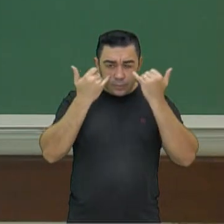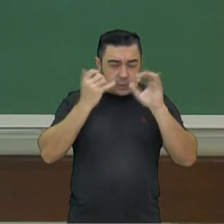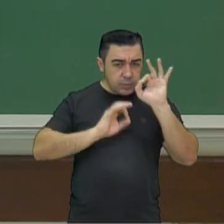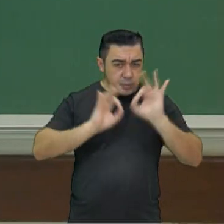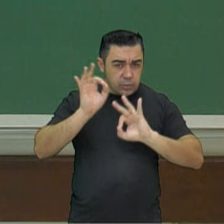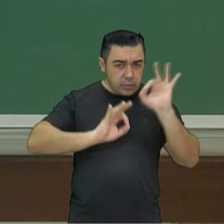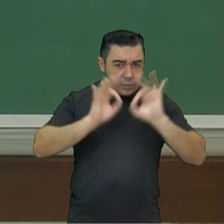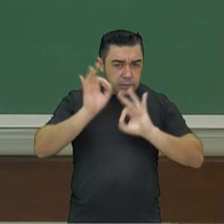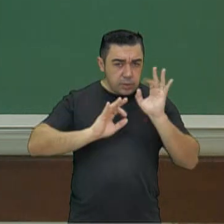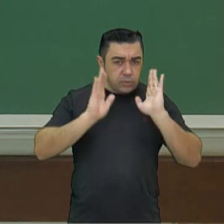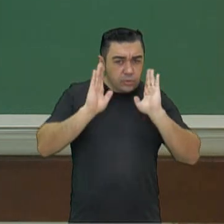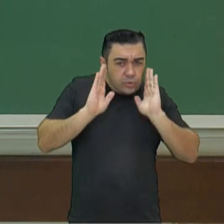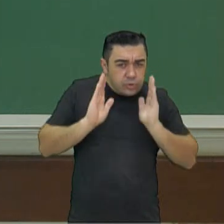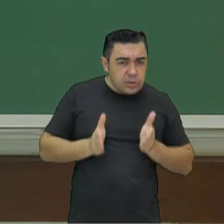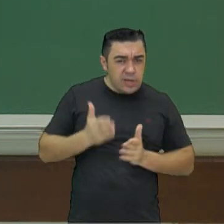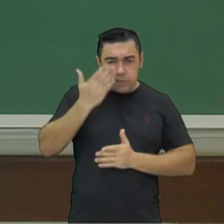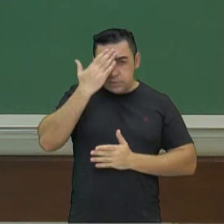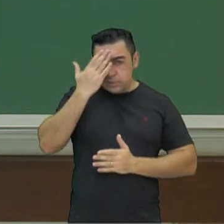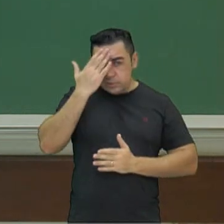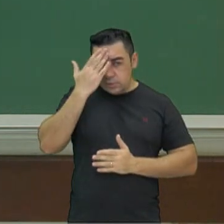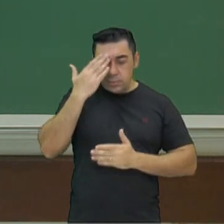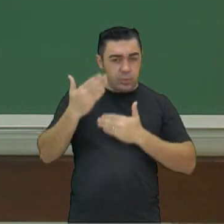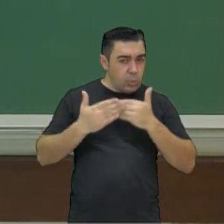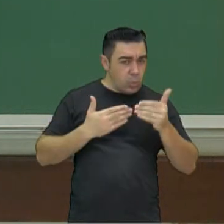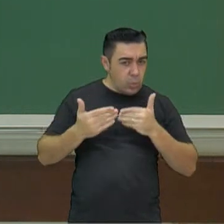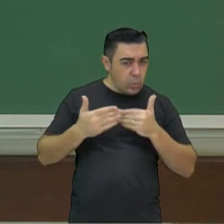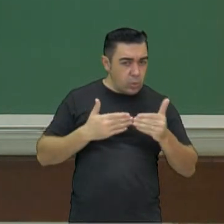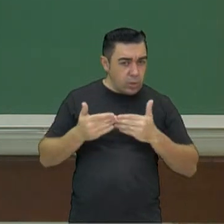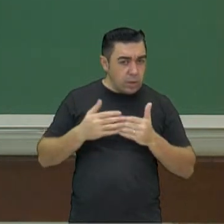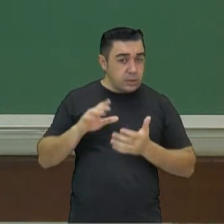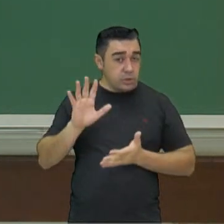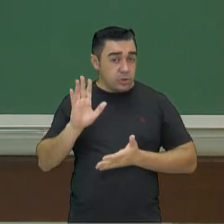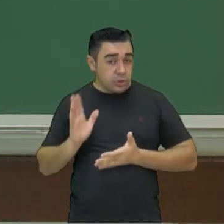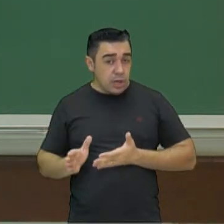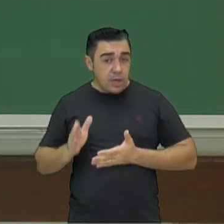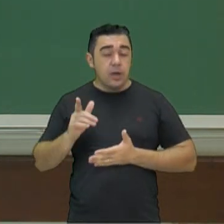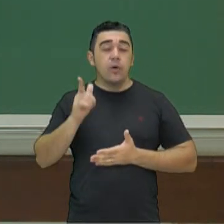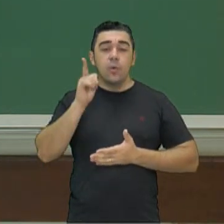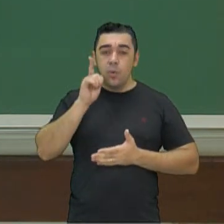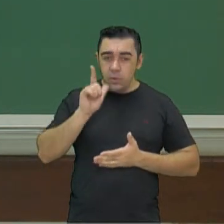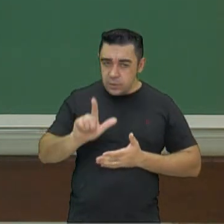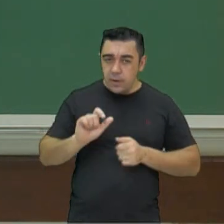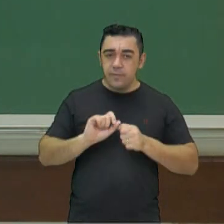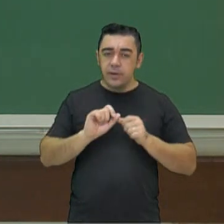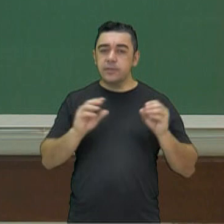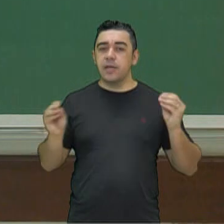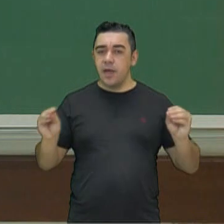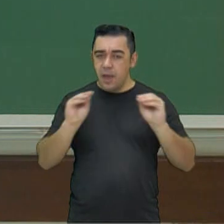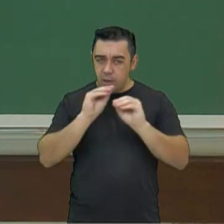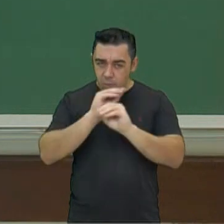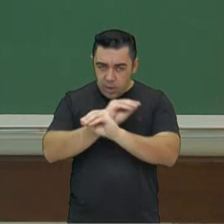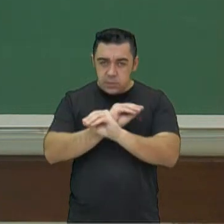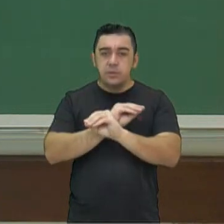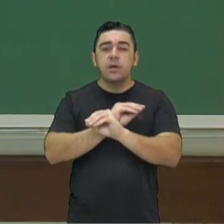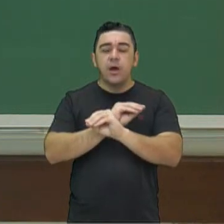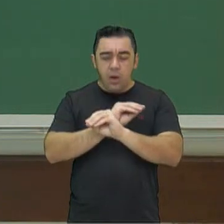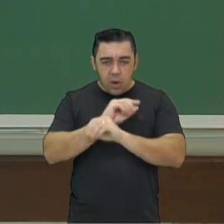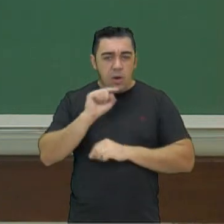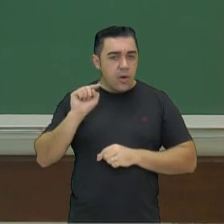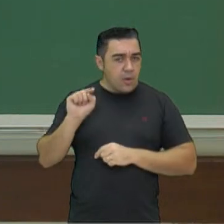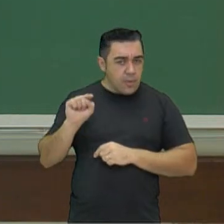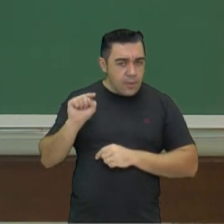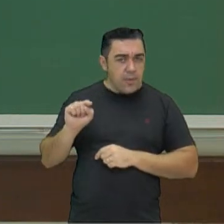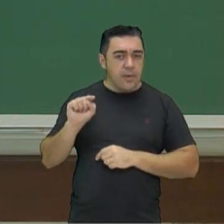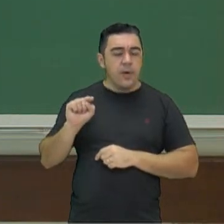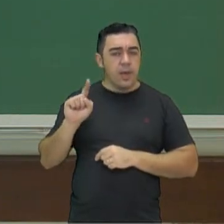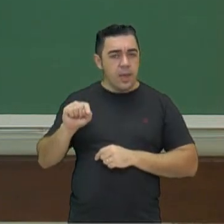organizados sobre uma elipse, sobre qualquer figura geométrica, com esses dados você consegue escrever a equação dessa figura, no caso